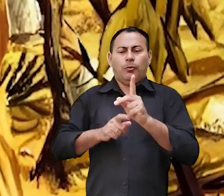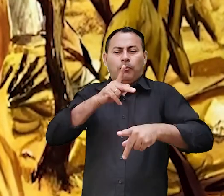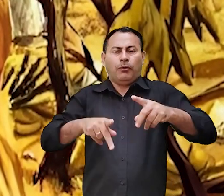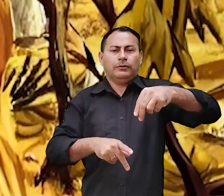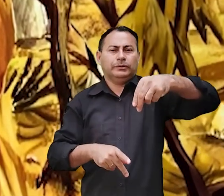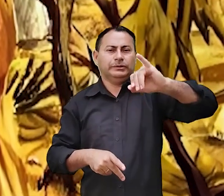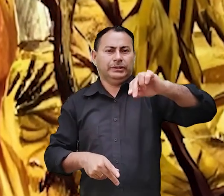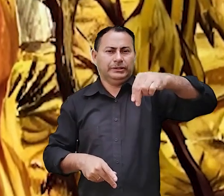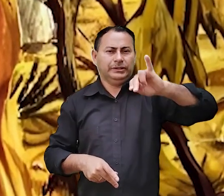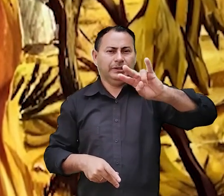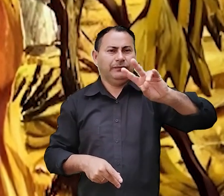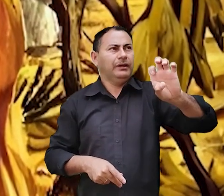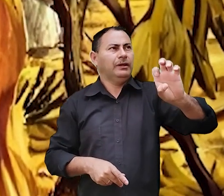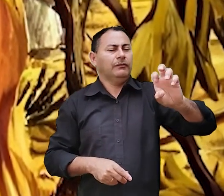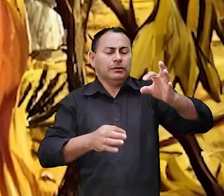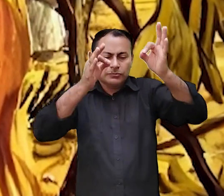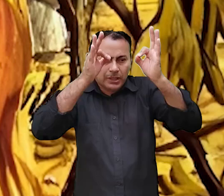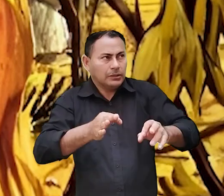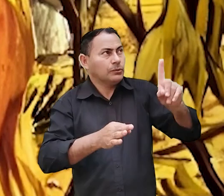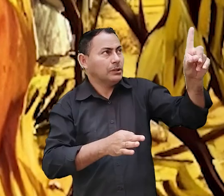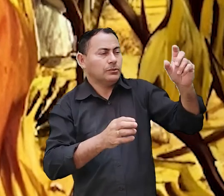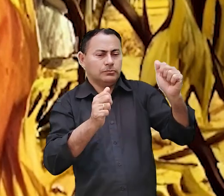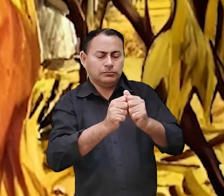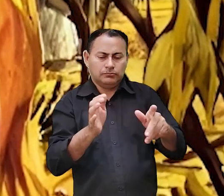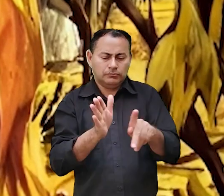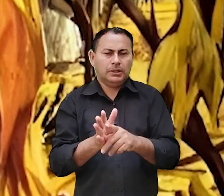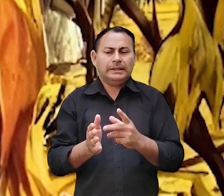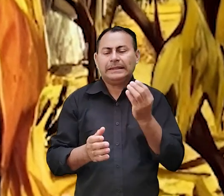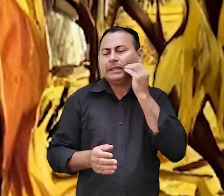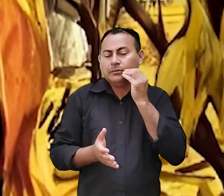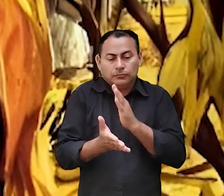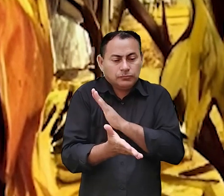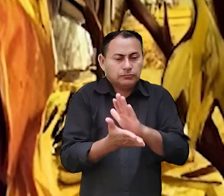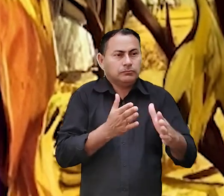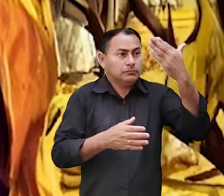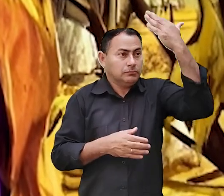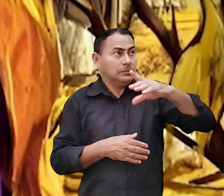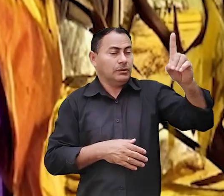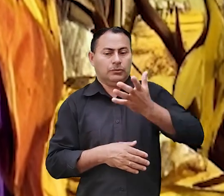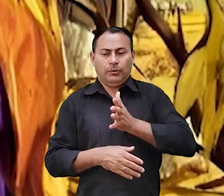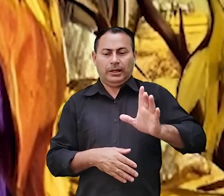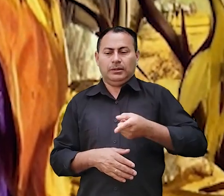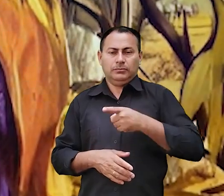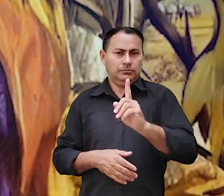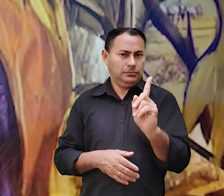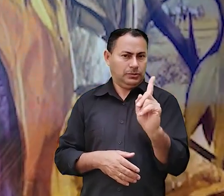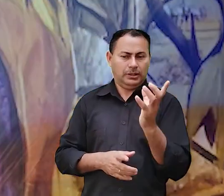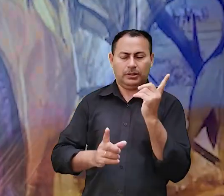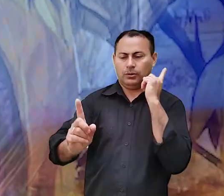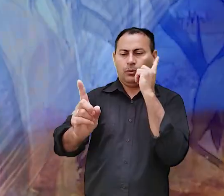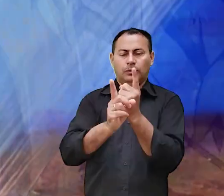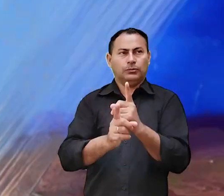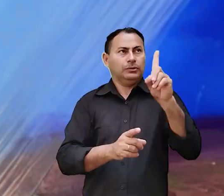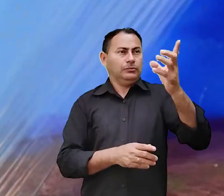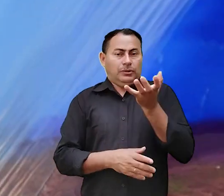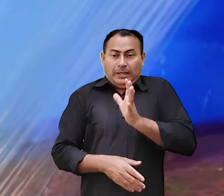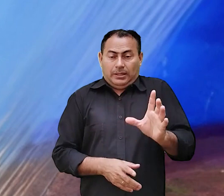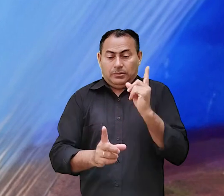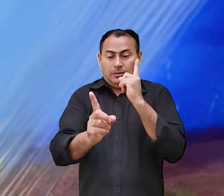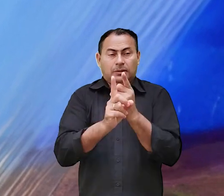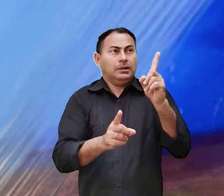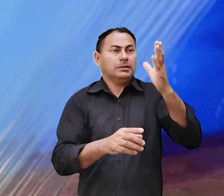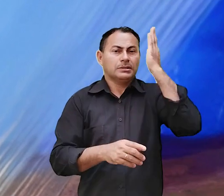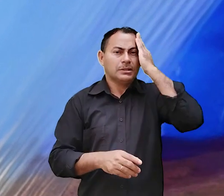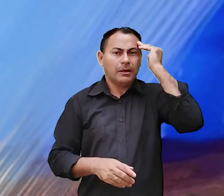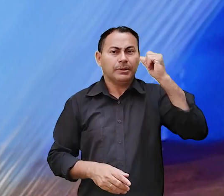nínive e foi honesto com Deus e consigo mesmo ele tentou fugir da presença de Deus porque não queria ter um encontro com Deus